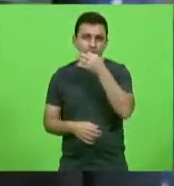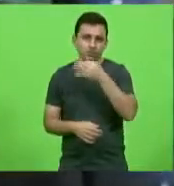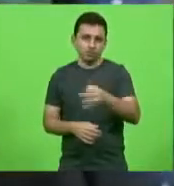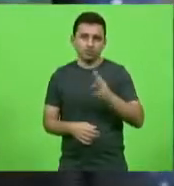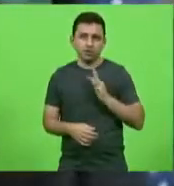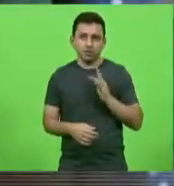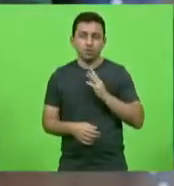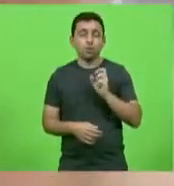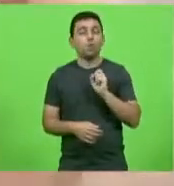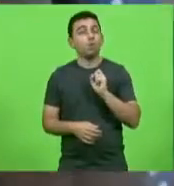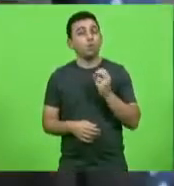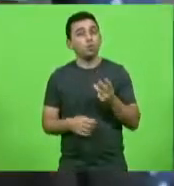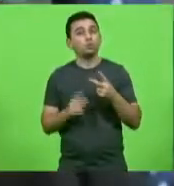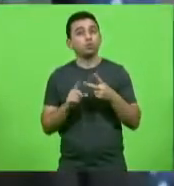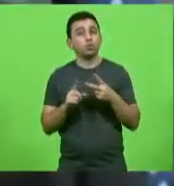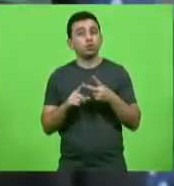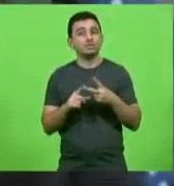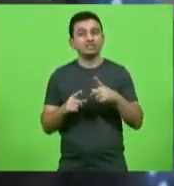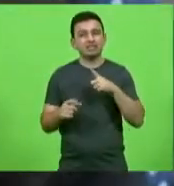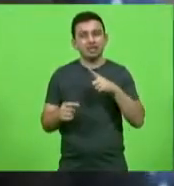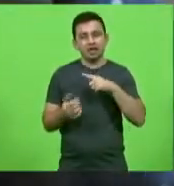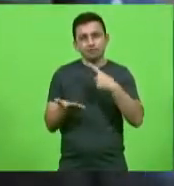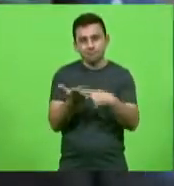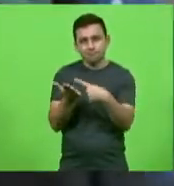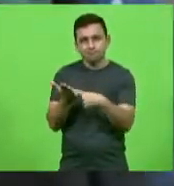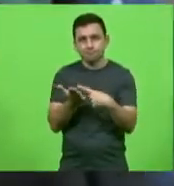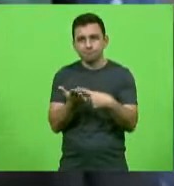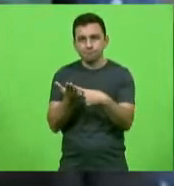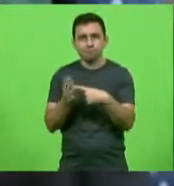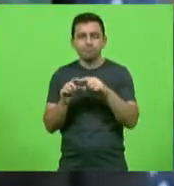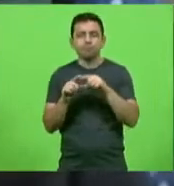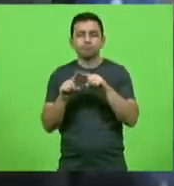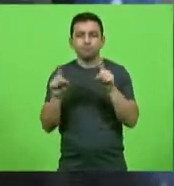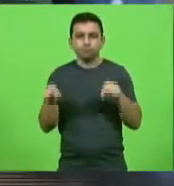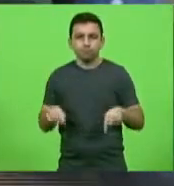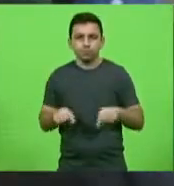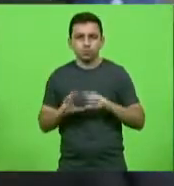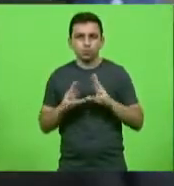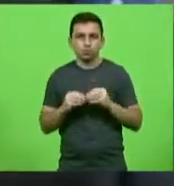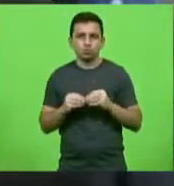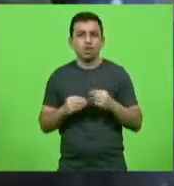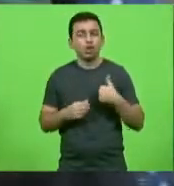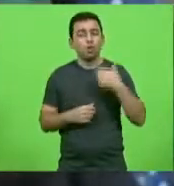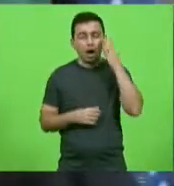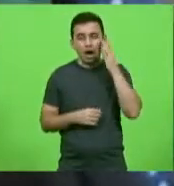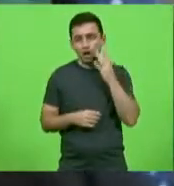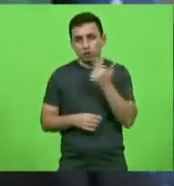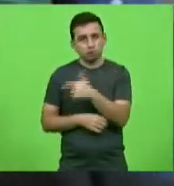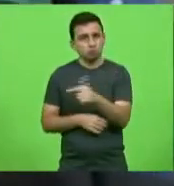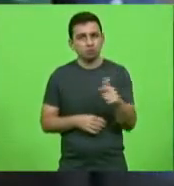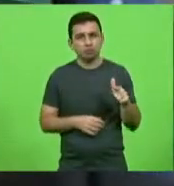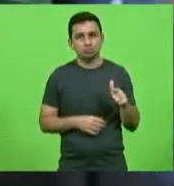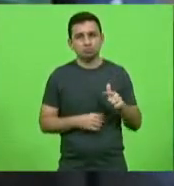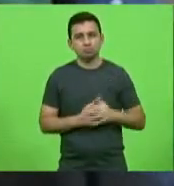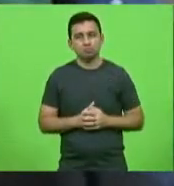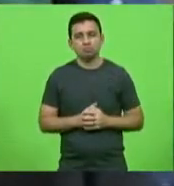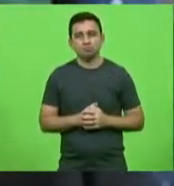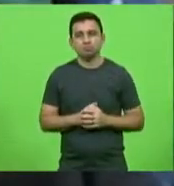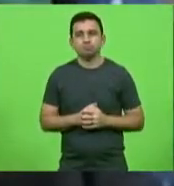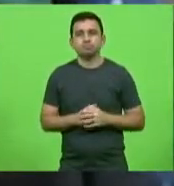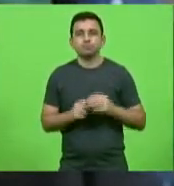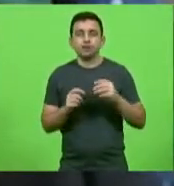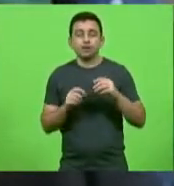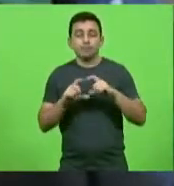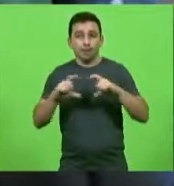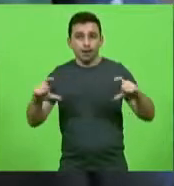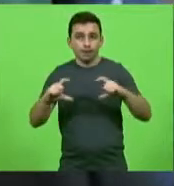Ou, 2. Se houver coluio entre os agentes. O que eu não acredito que tenha ocorrido. Parágrafo 2º.